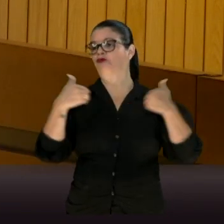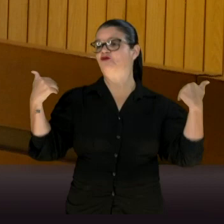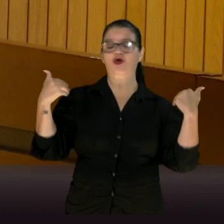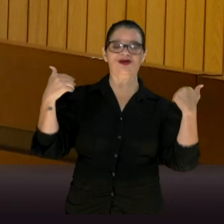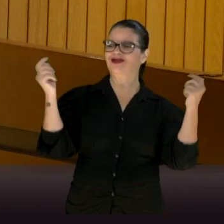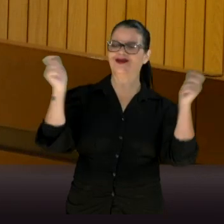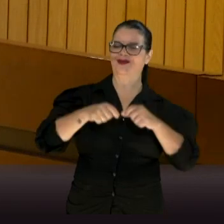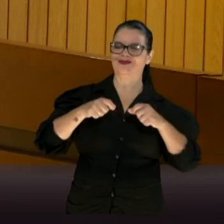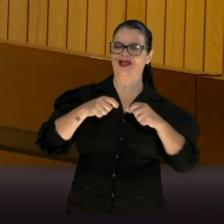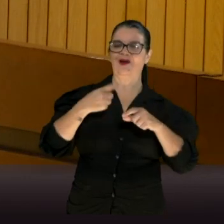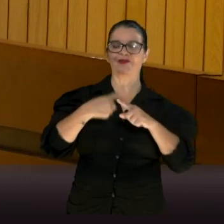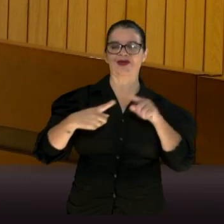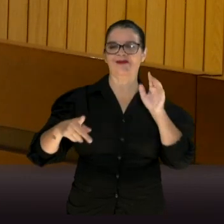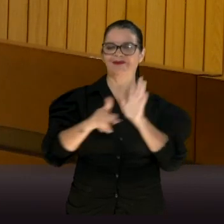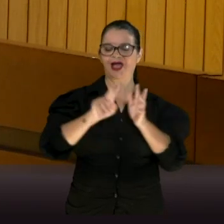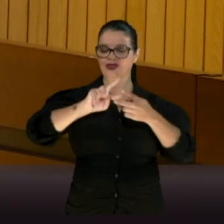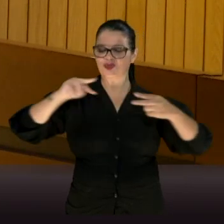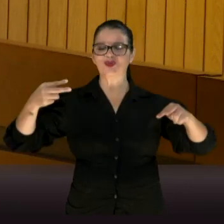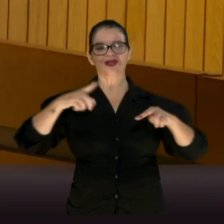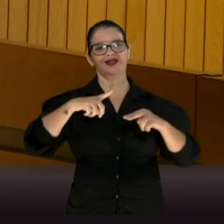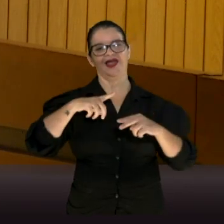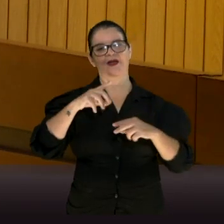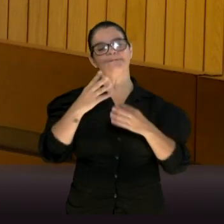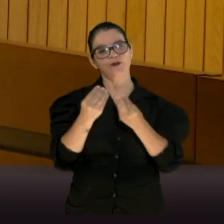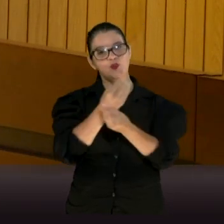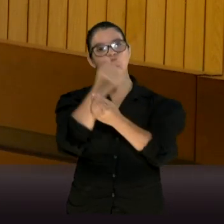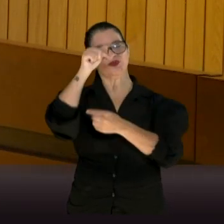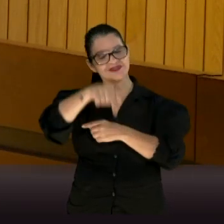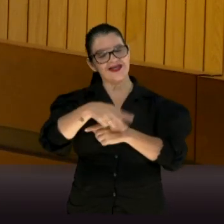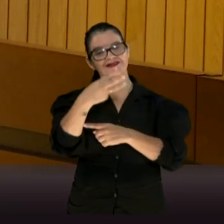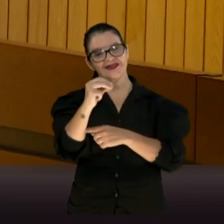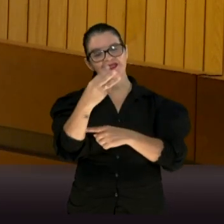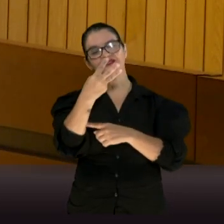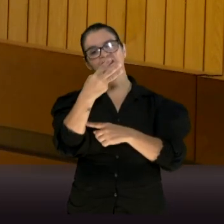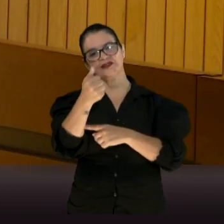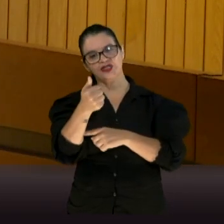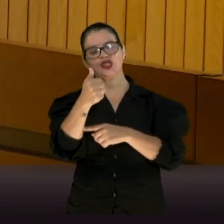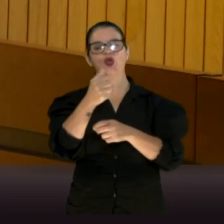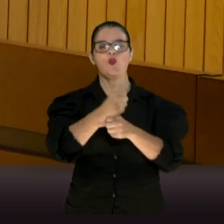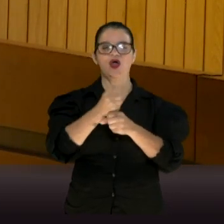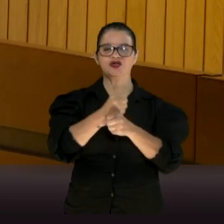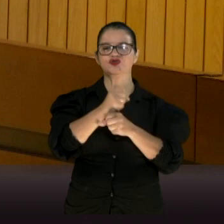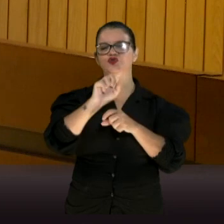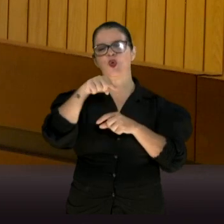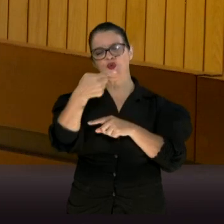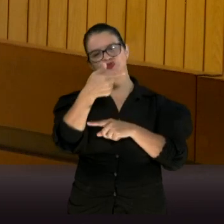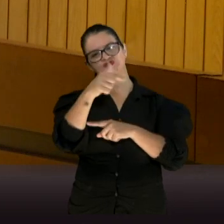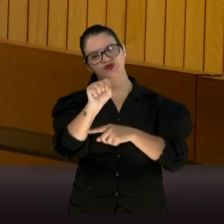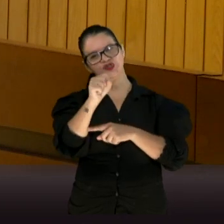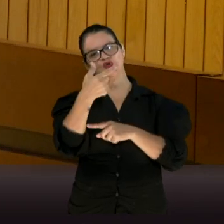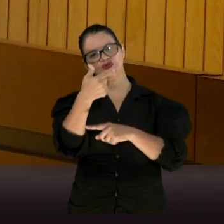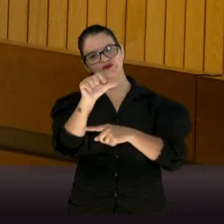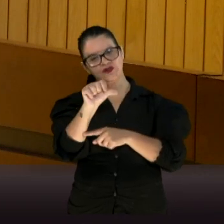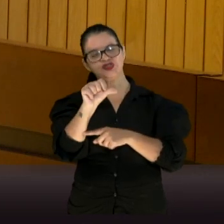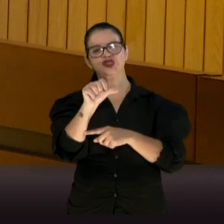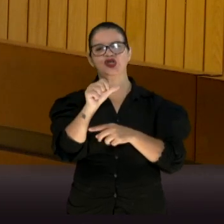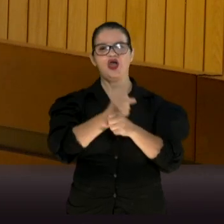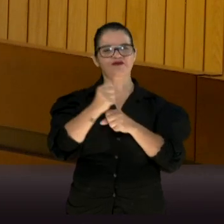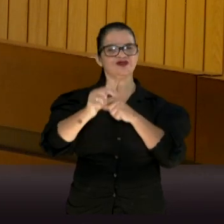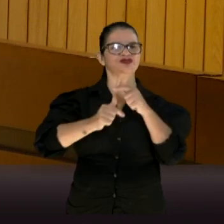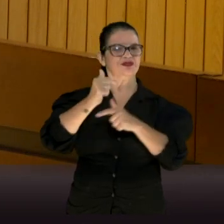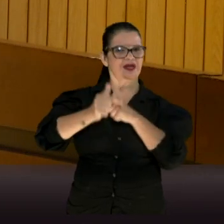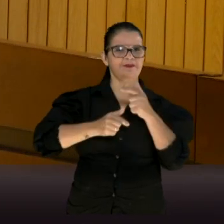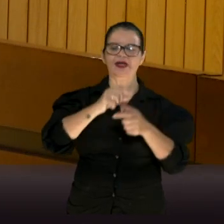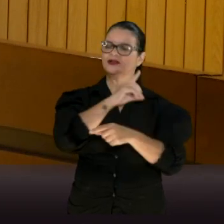Muitos aqui, como eu, já têm 30, 31 anos, outros com 28, 29, Os senhores deputados estão aqui na